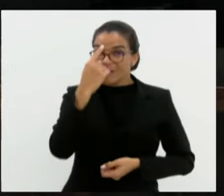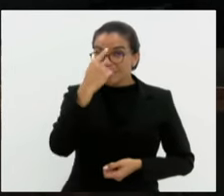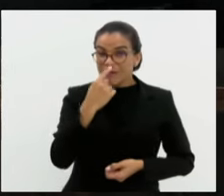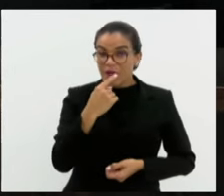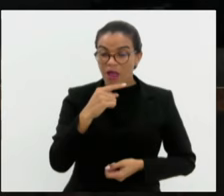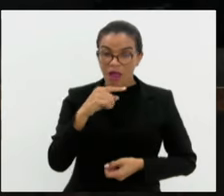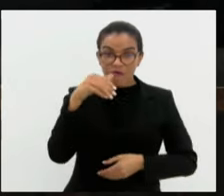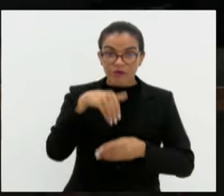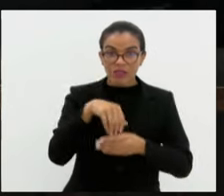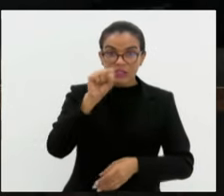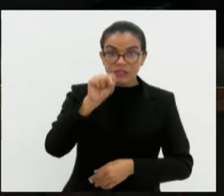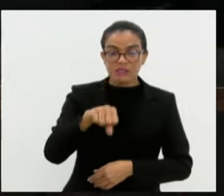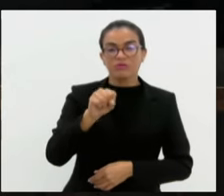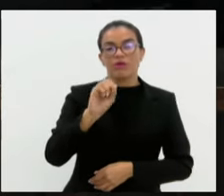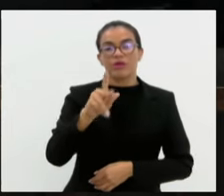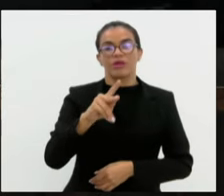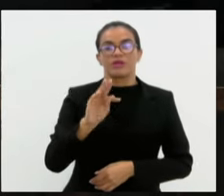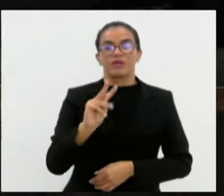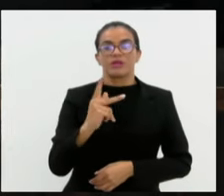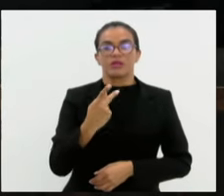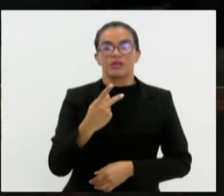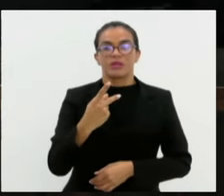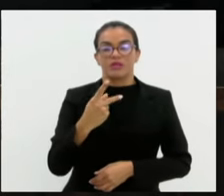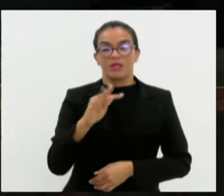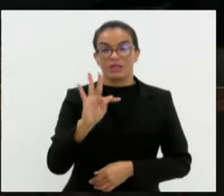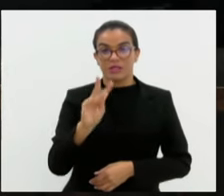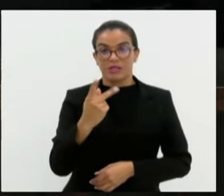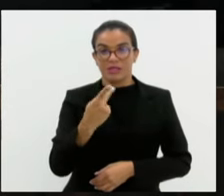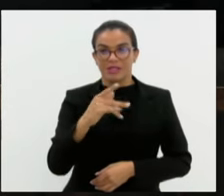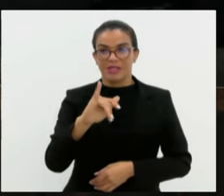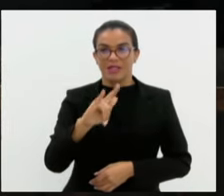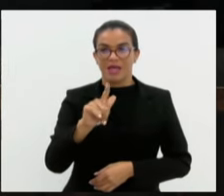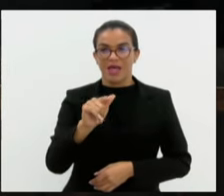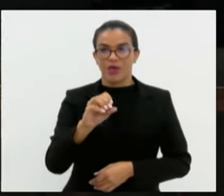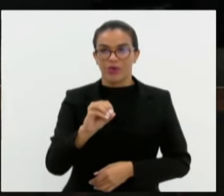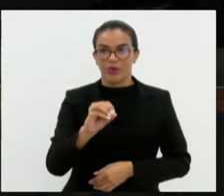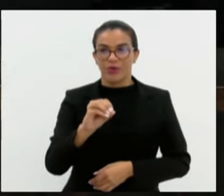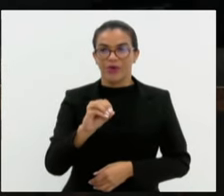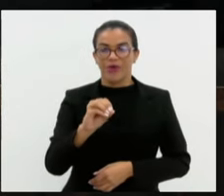sim. Deputado Thiago Rangel, gestual, vota sim.